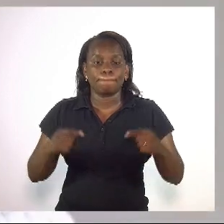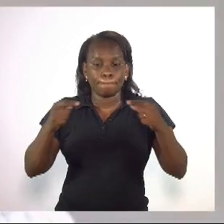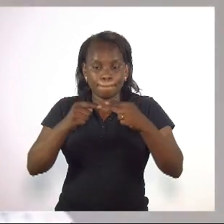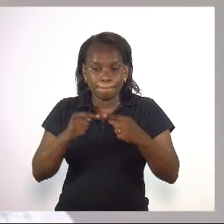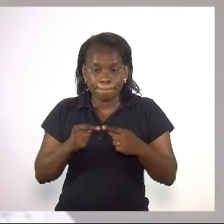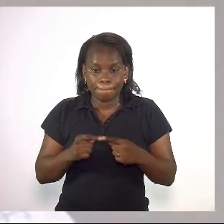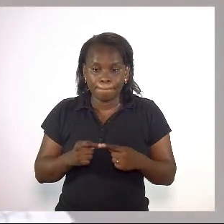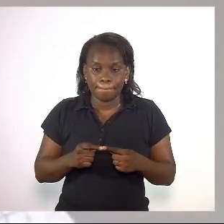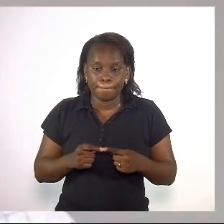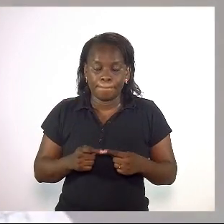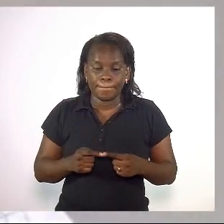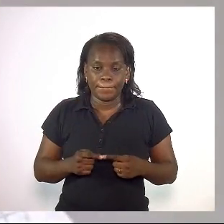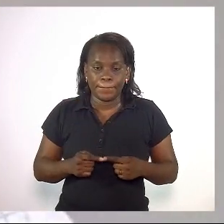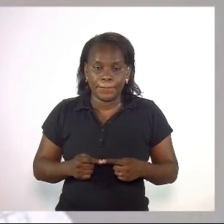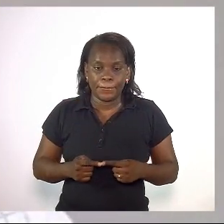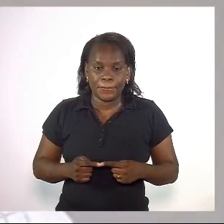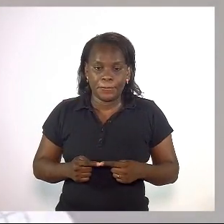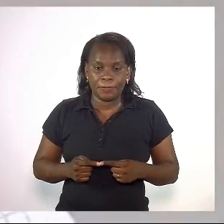Aplicação